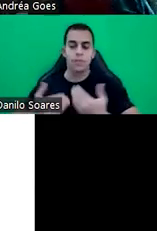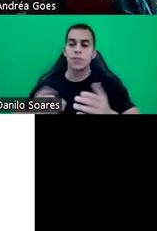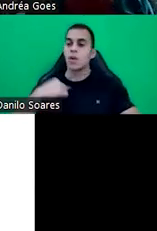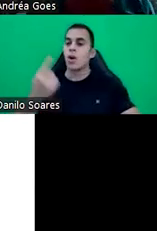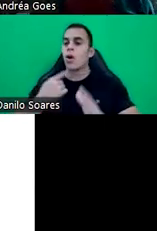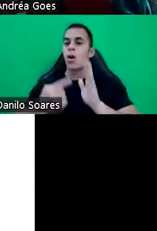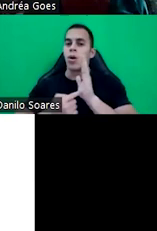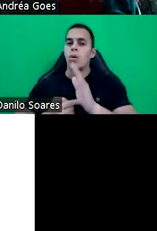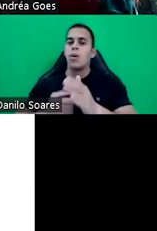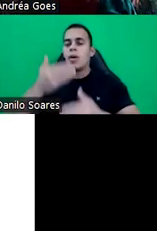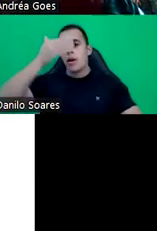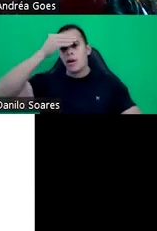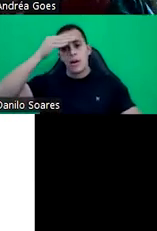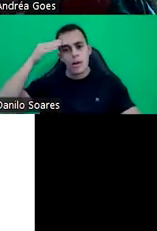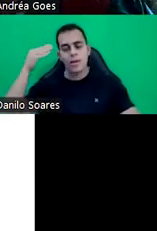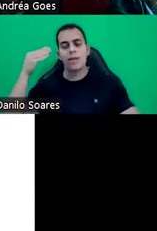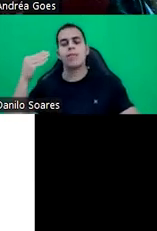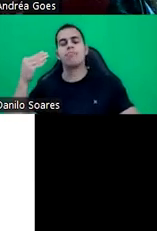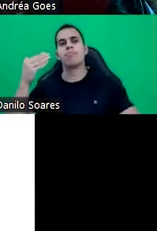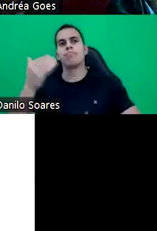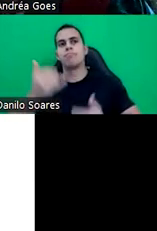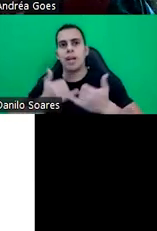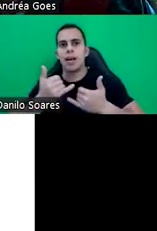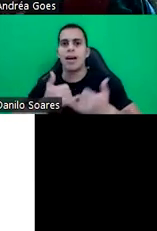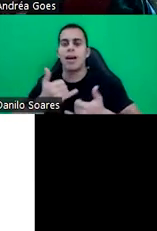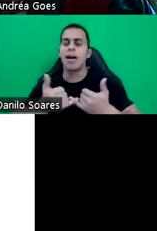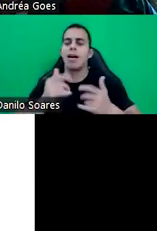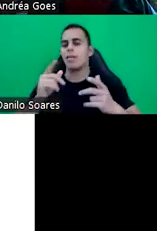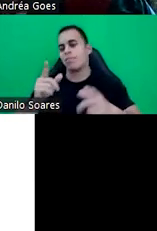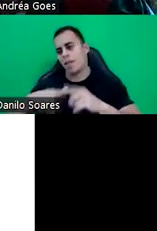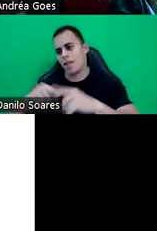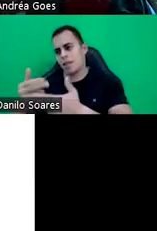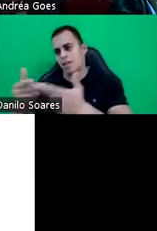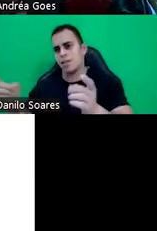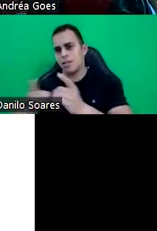lúdico através dessa forma também, além dos materiais didáticos, claro, um pouco